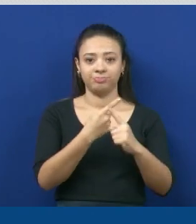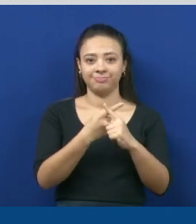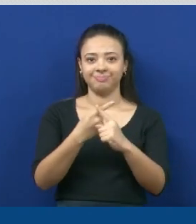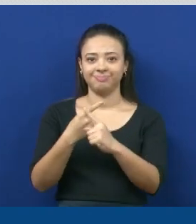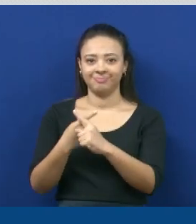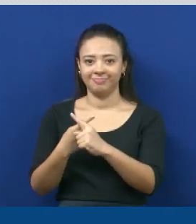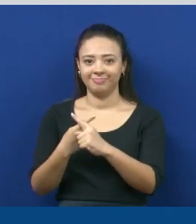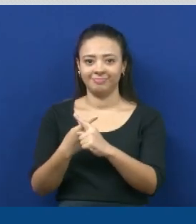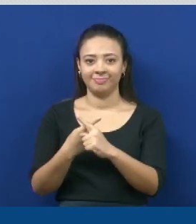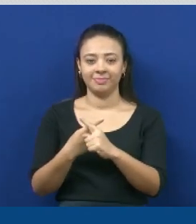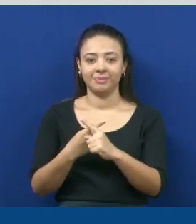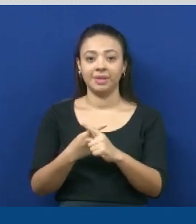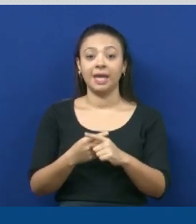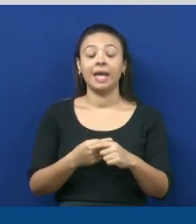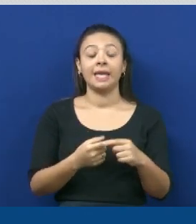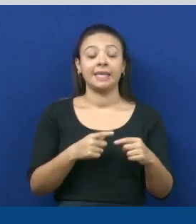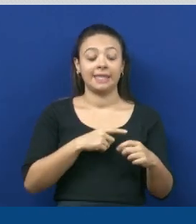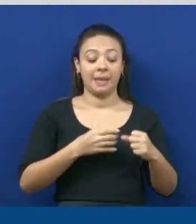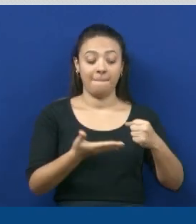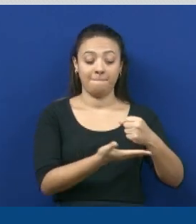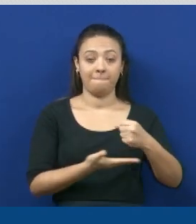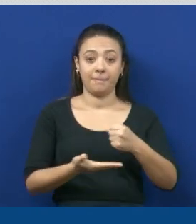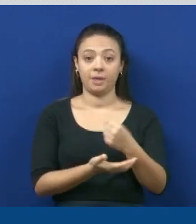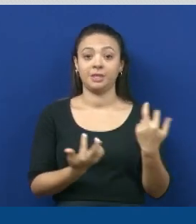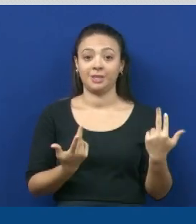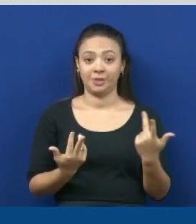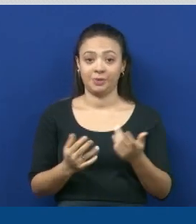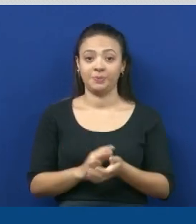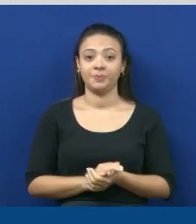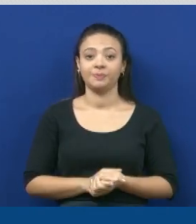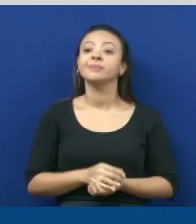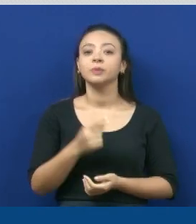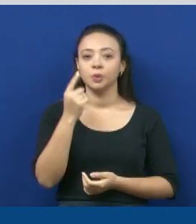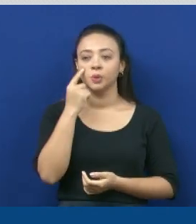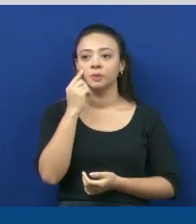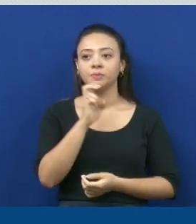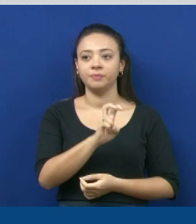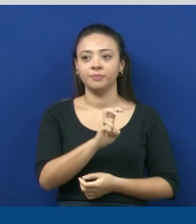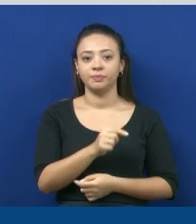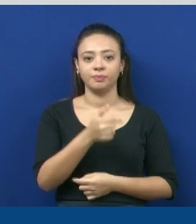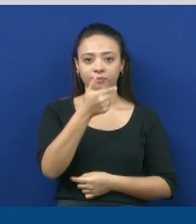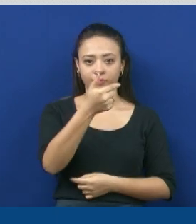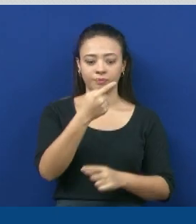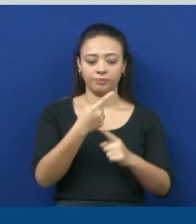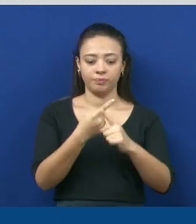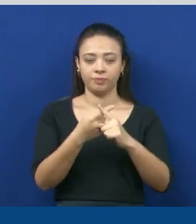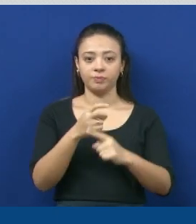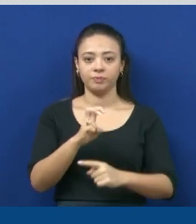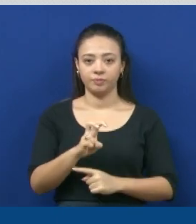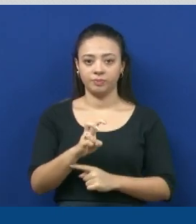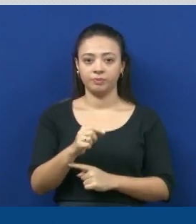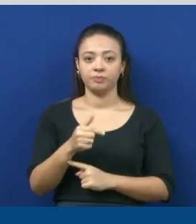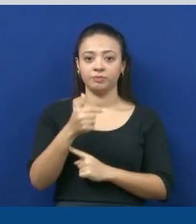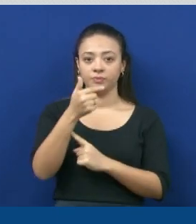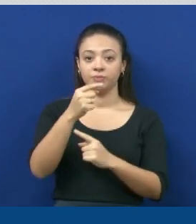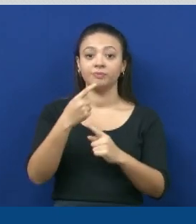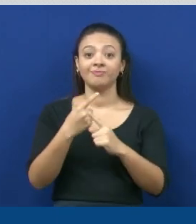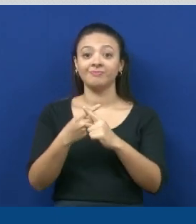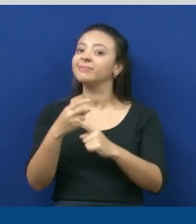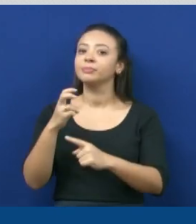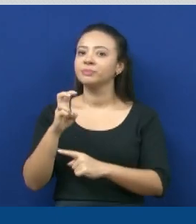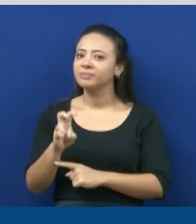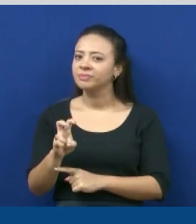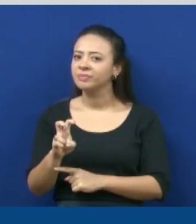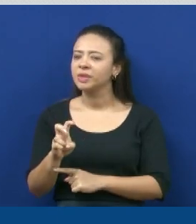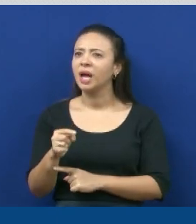cujas potências, as bases das potências são iguais. Eu tenho 5 ao quadrado vezes 5 ao quadrado vezes